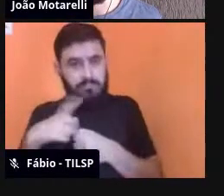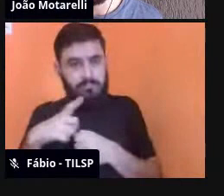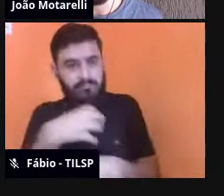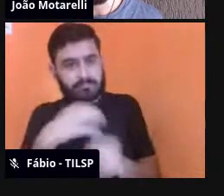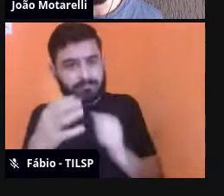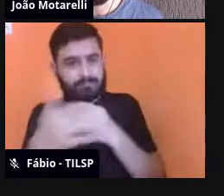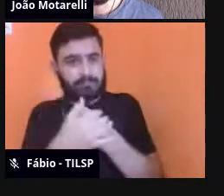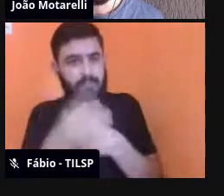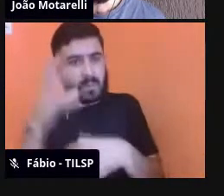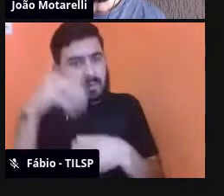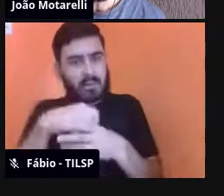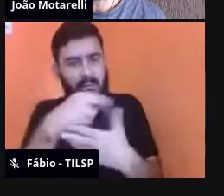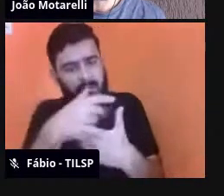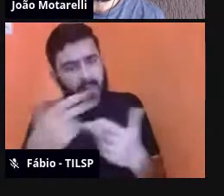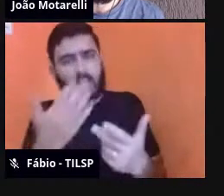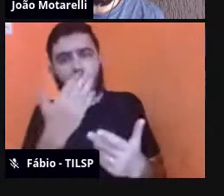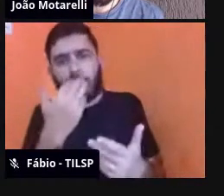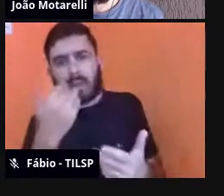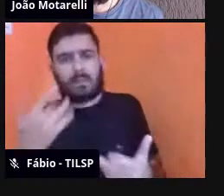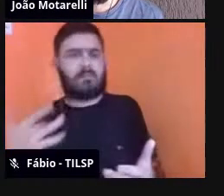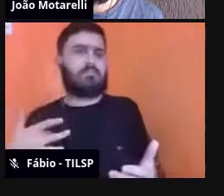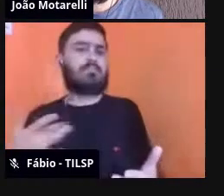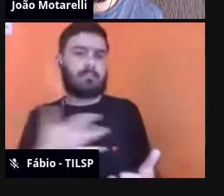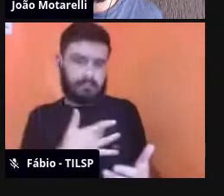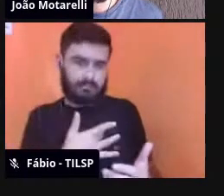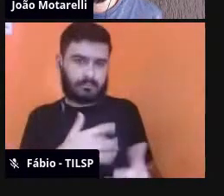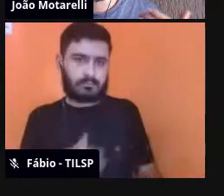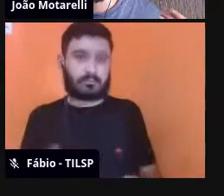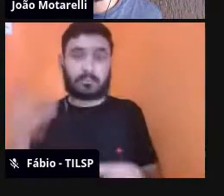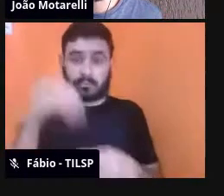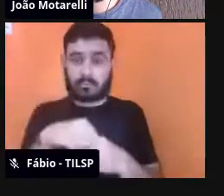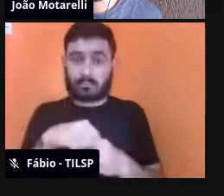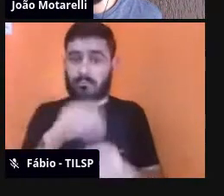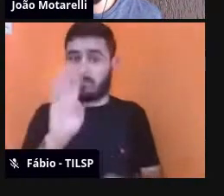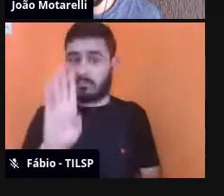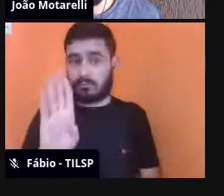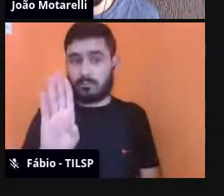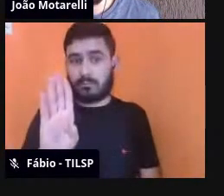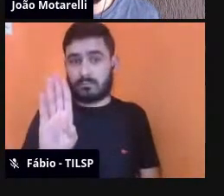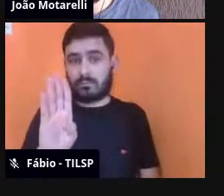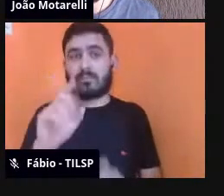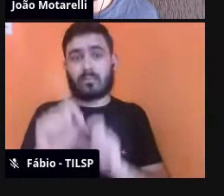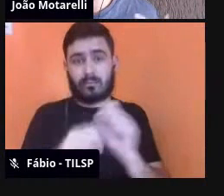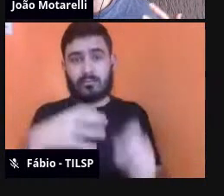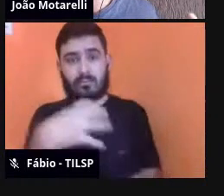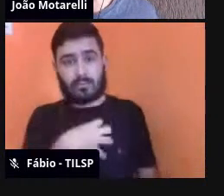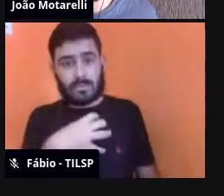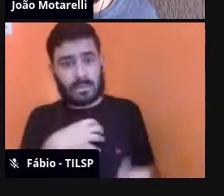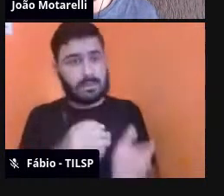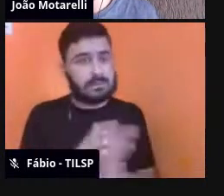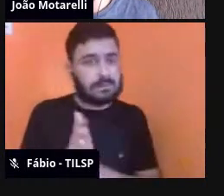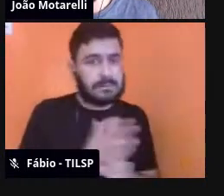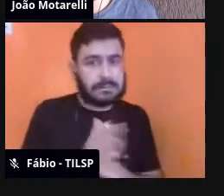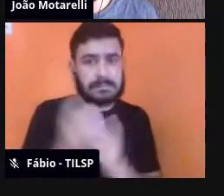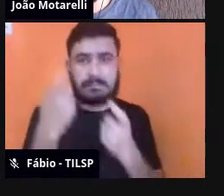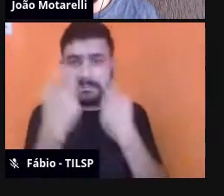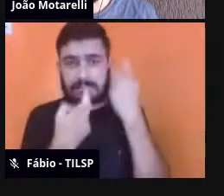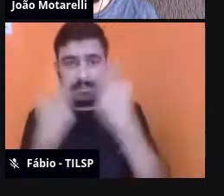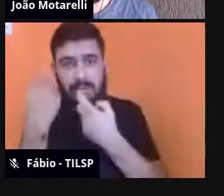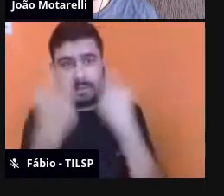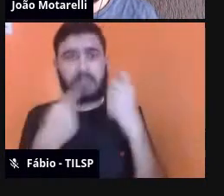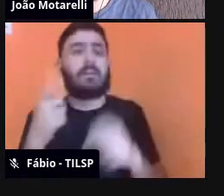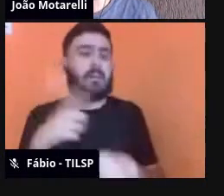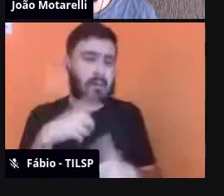saudável. E o critério B, o comportamento compulsivo e a preocupação mental tornam-se clinicamente prejudiciais por qualquer um